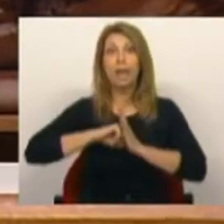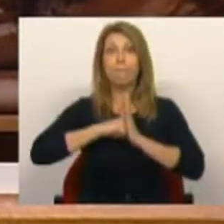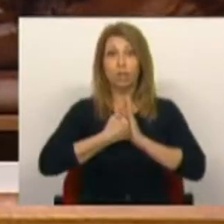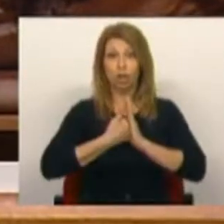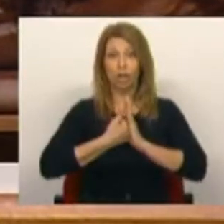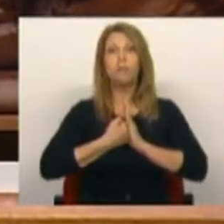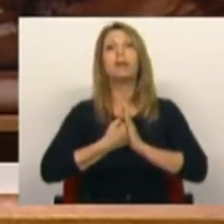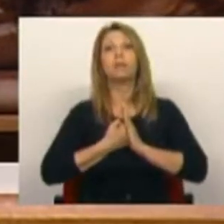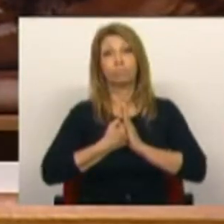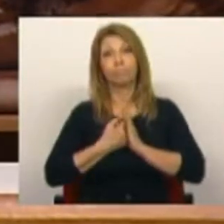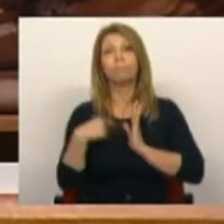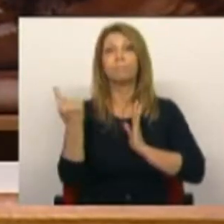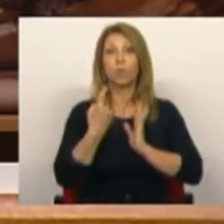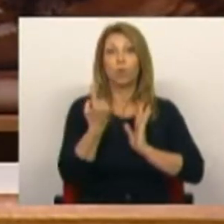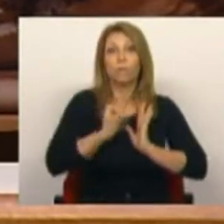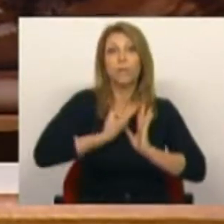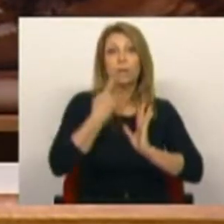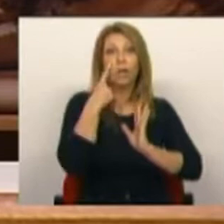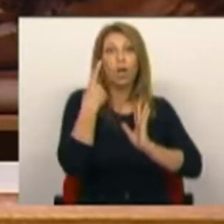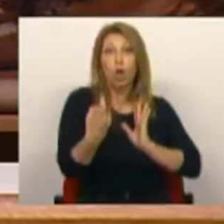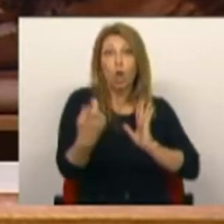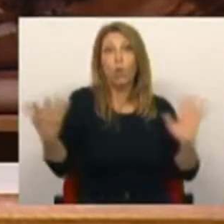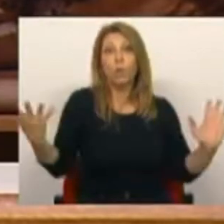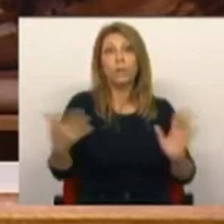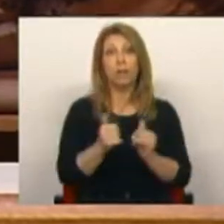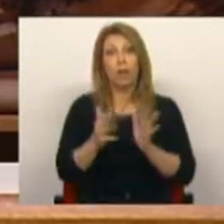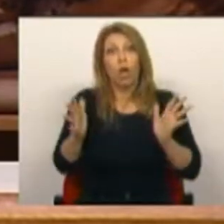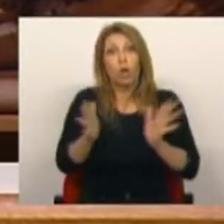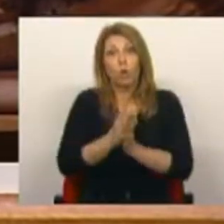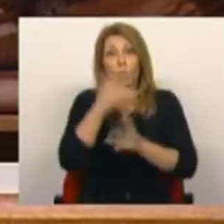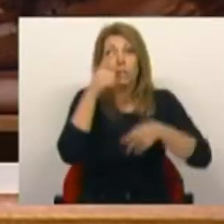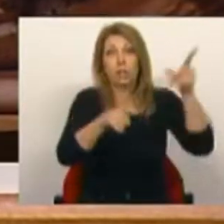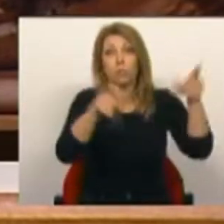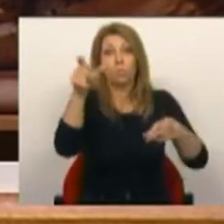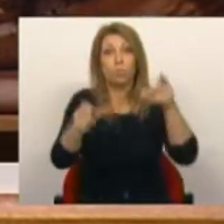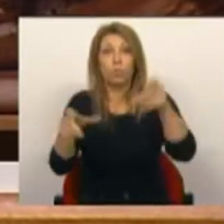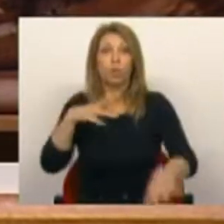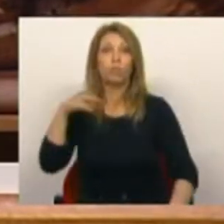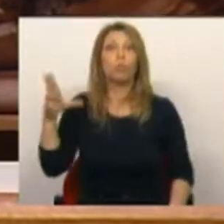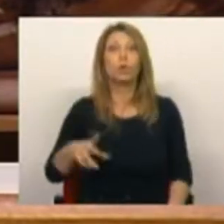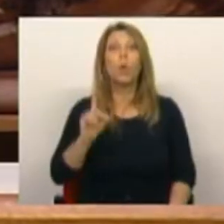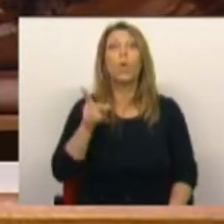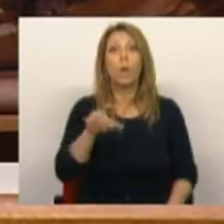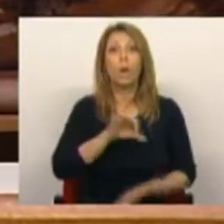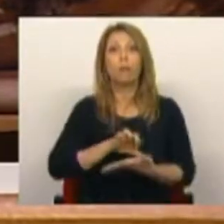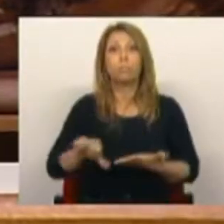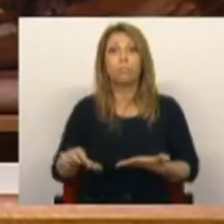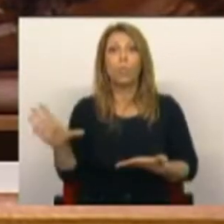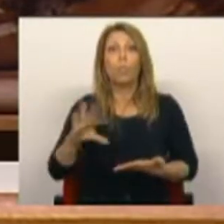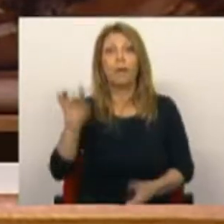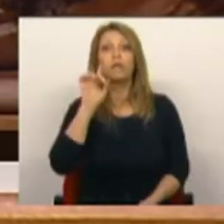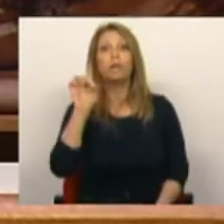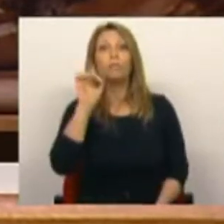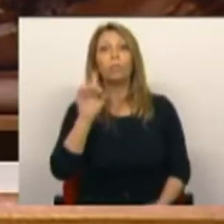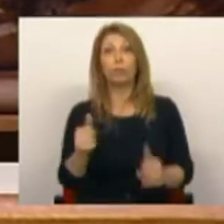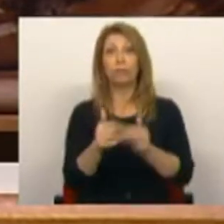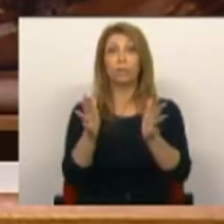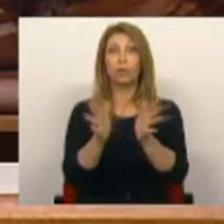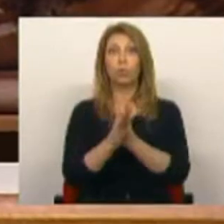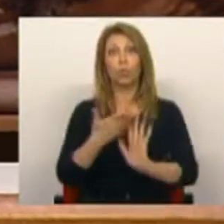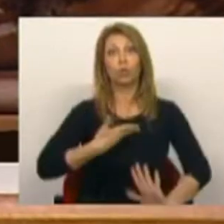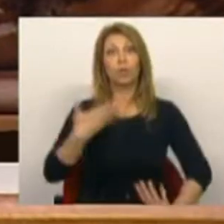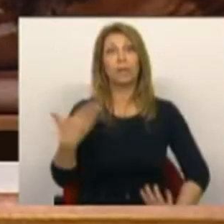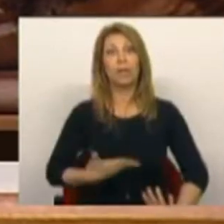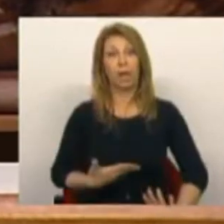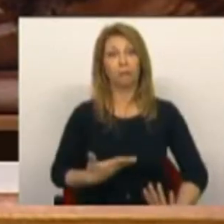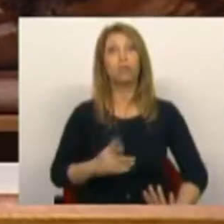que tenhamos que reconhecer a todos os portugueses aquilo que é abdicarem do mais importante de todos os direitos,